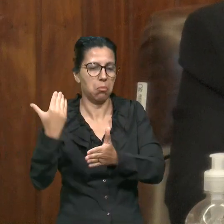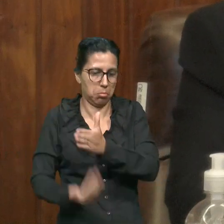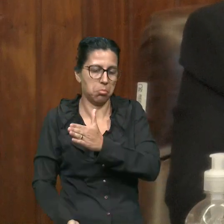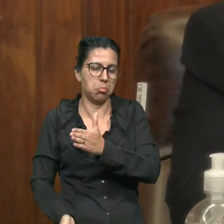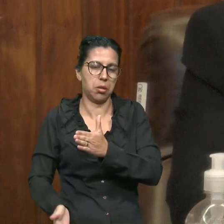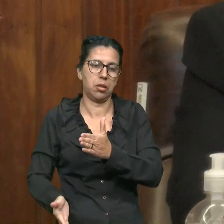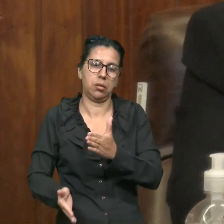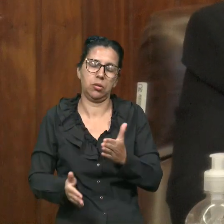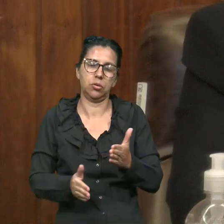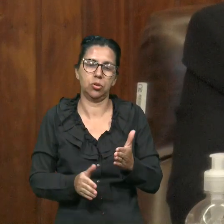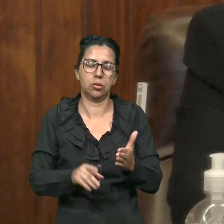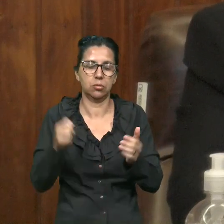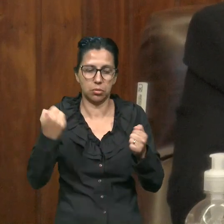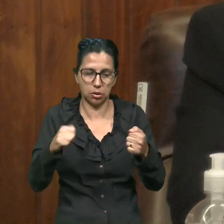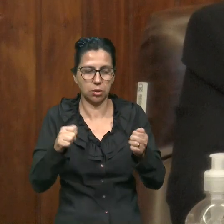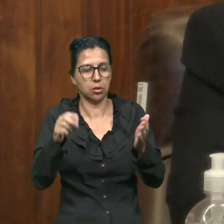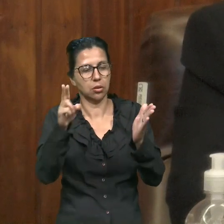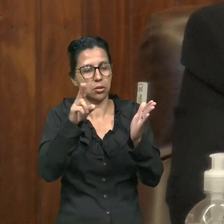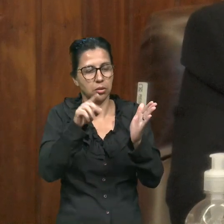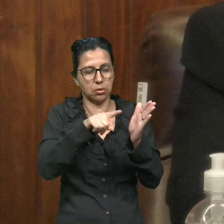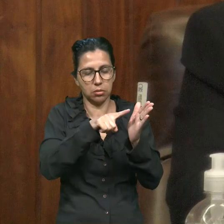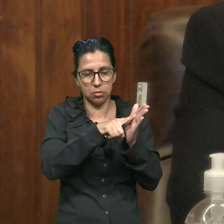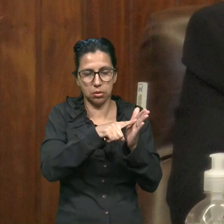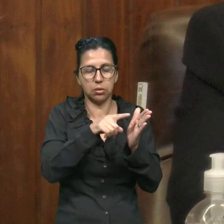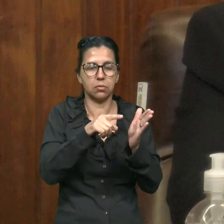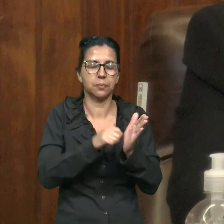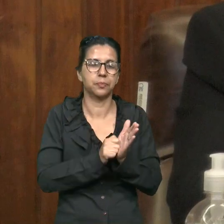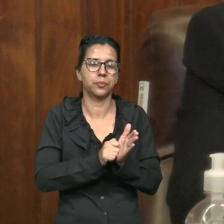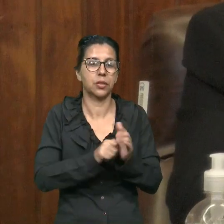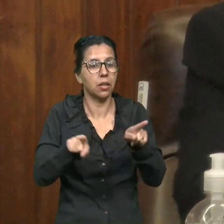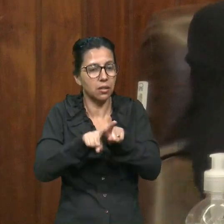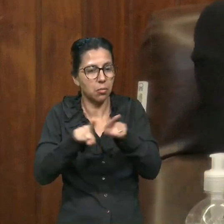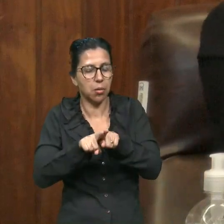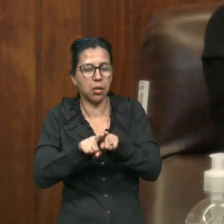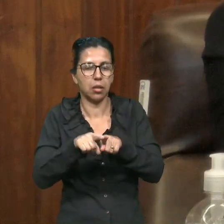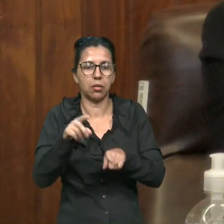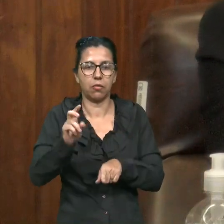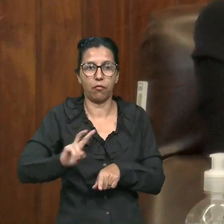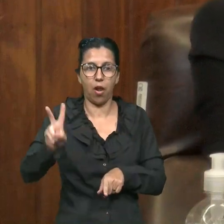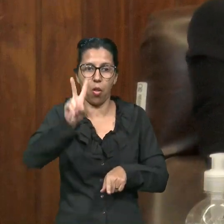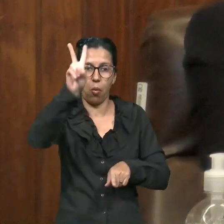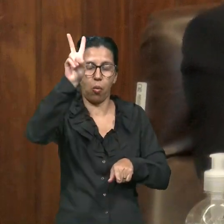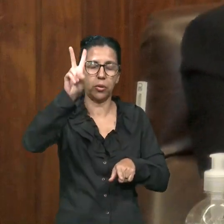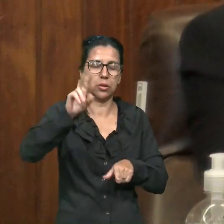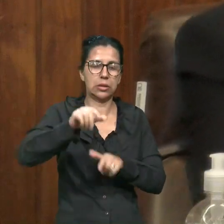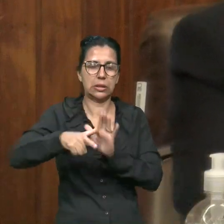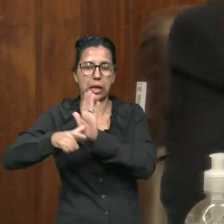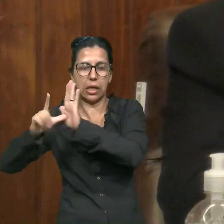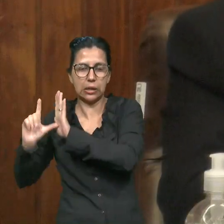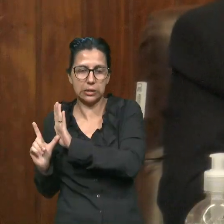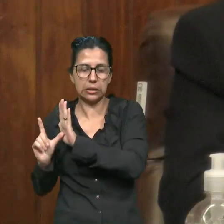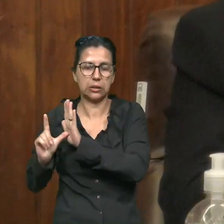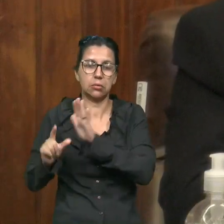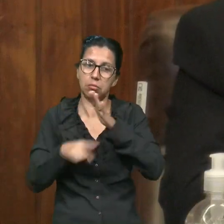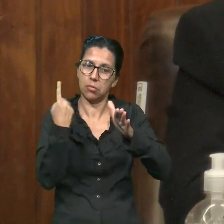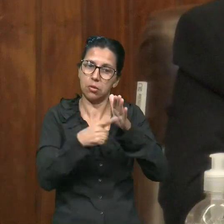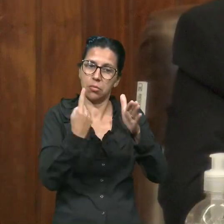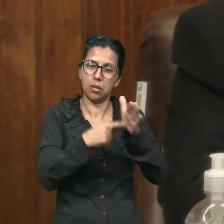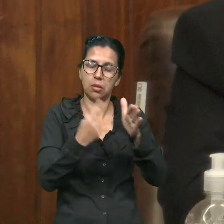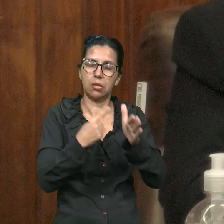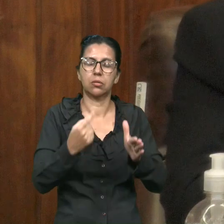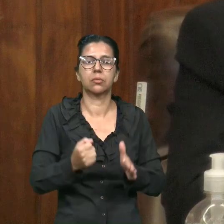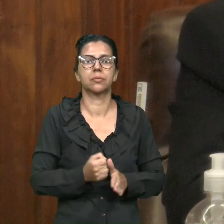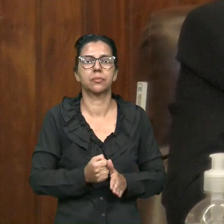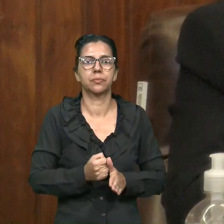participantes no processo licitatório. Valores ofertados antes dos aditivos. Primeiro,